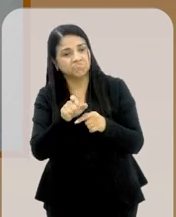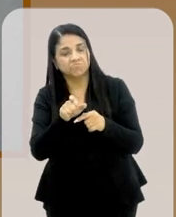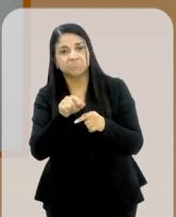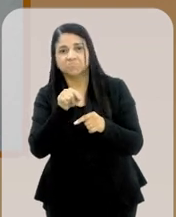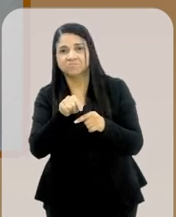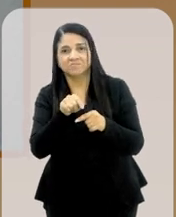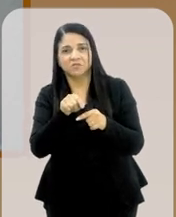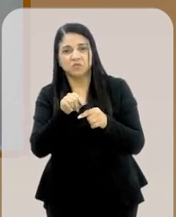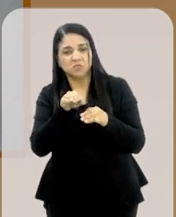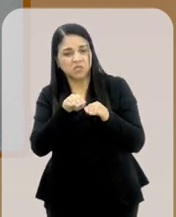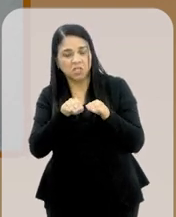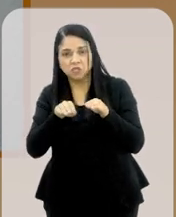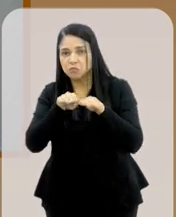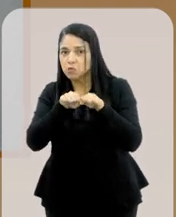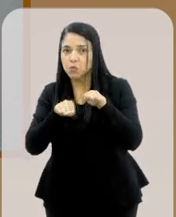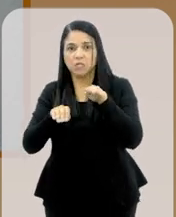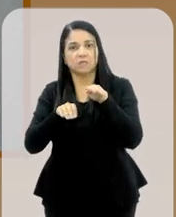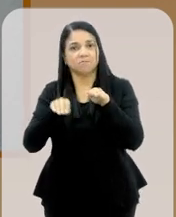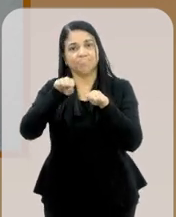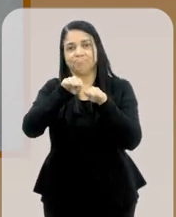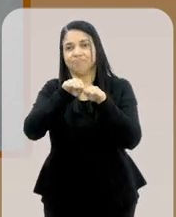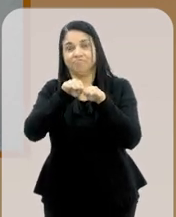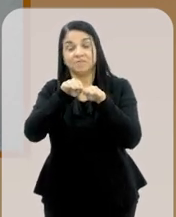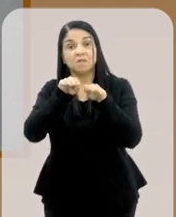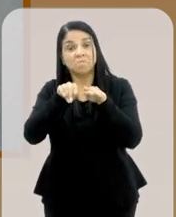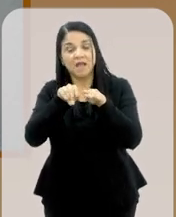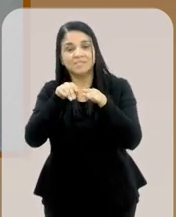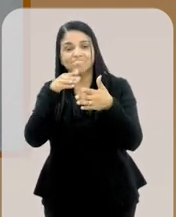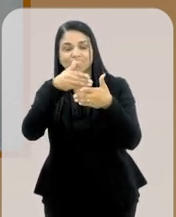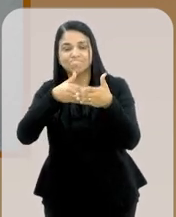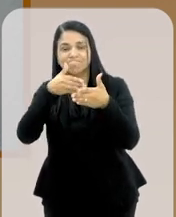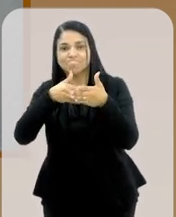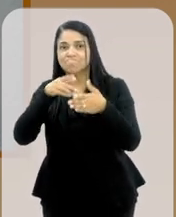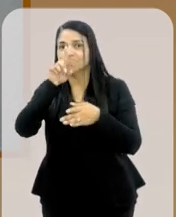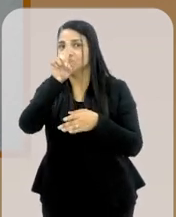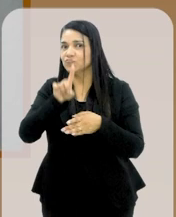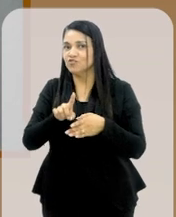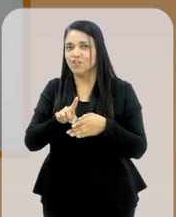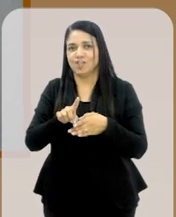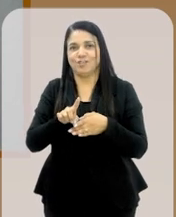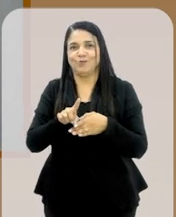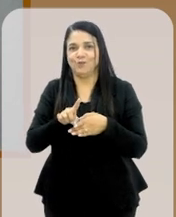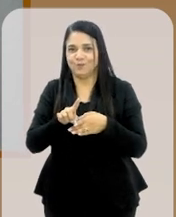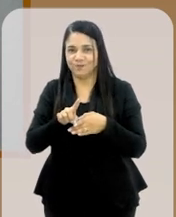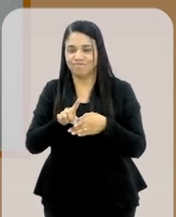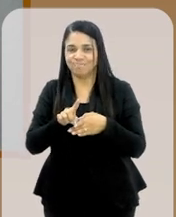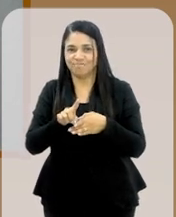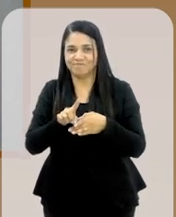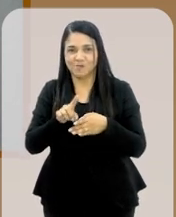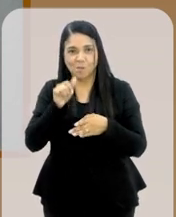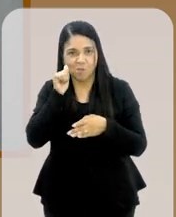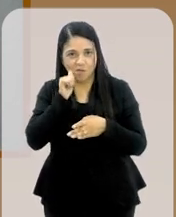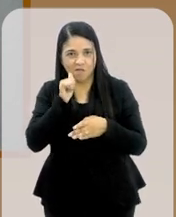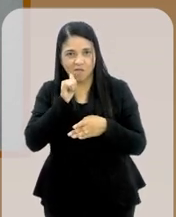sendo diminuída na patrimonial, mas você está sendo impedida de ter seus direitos e